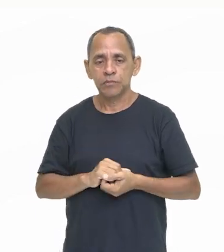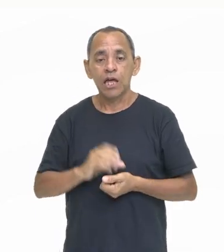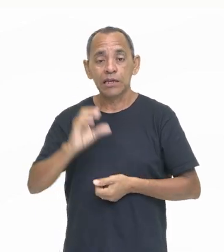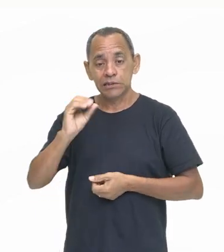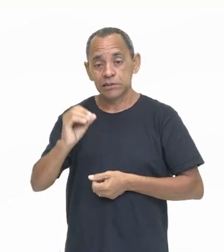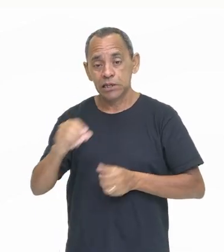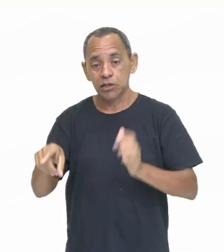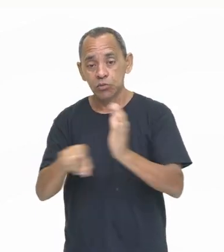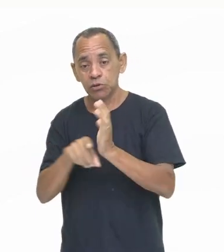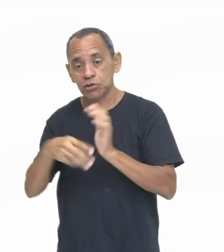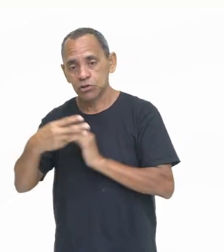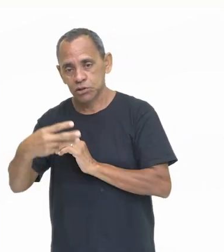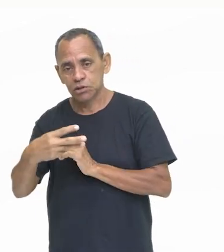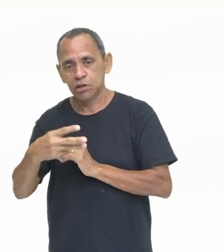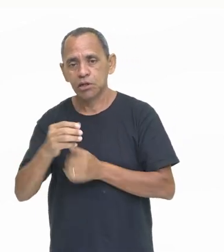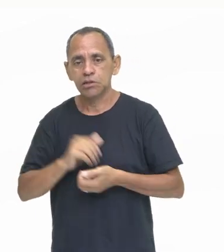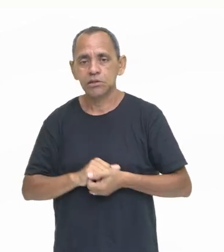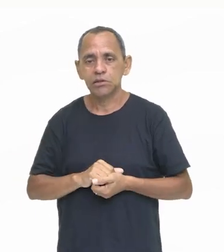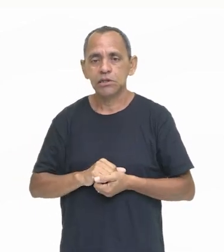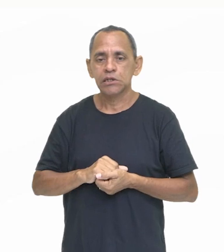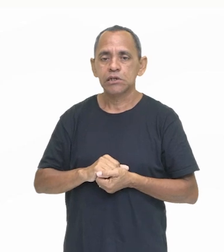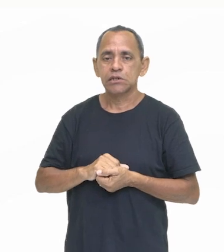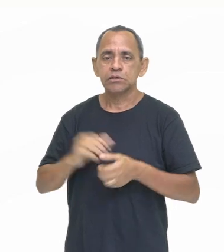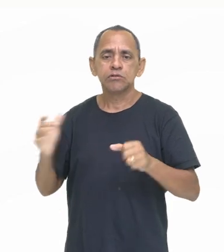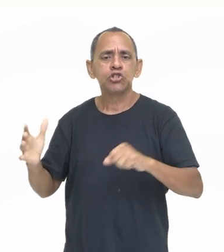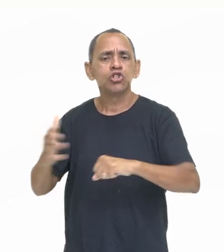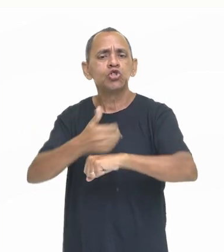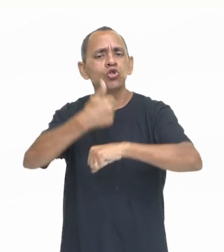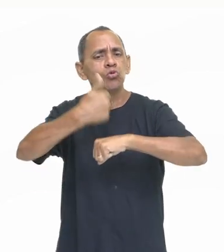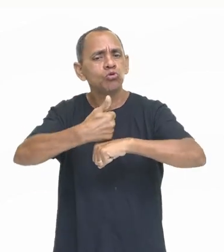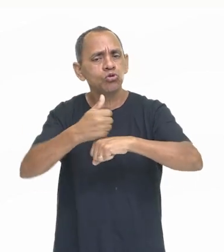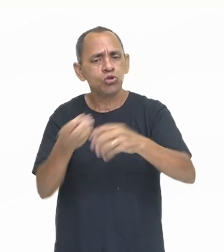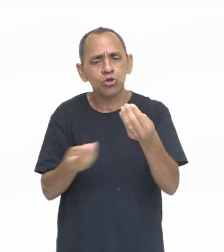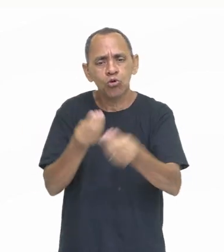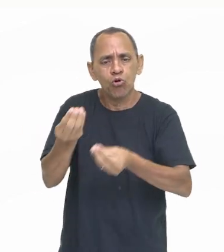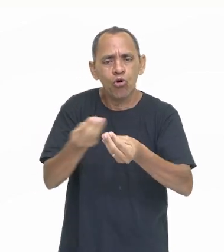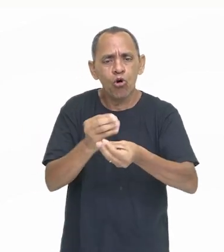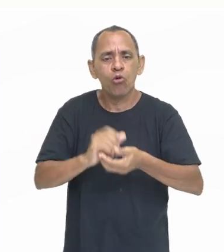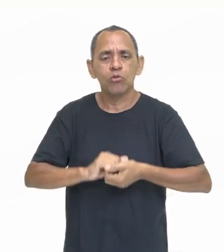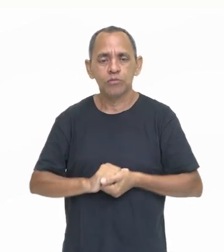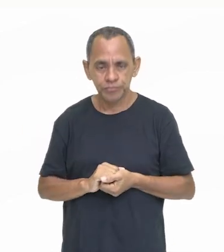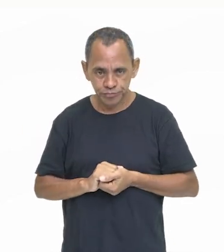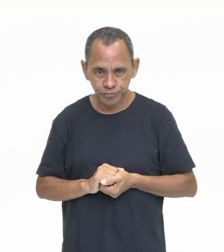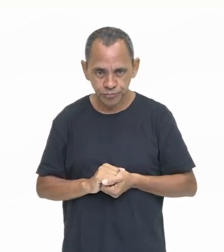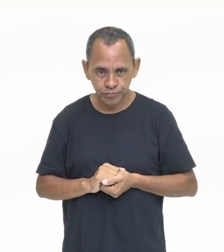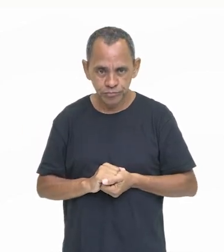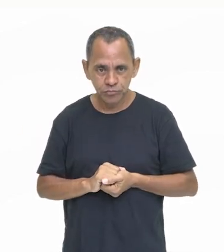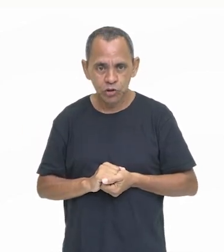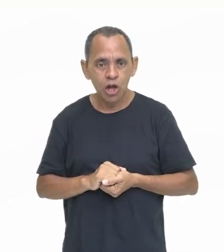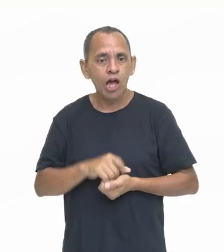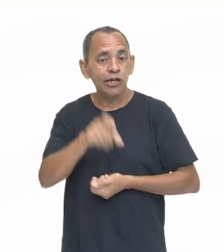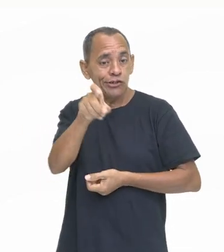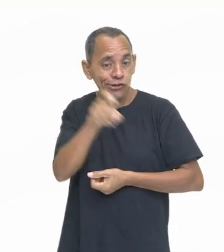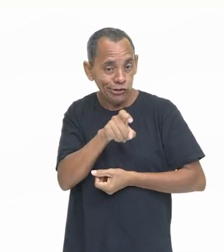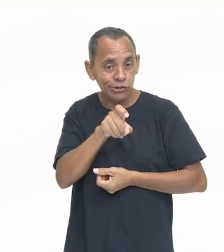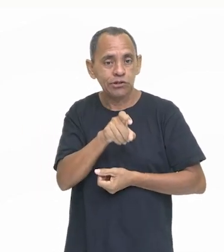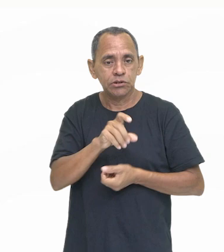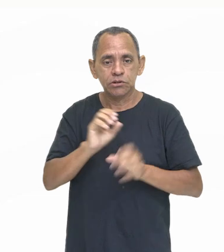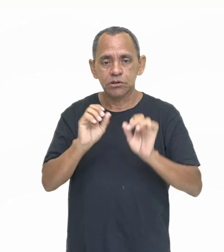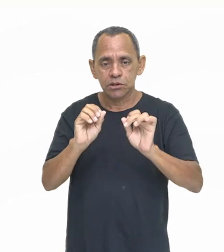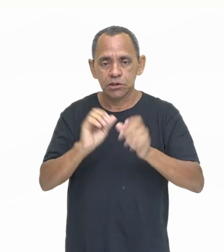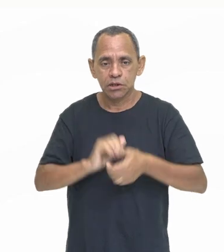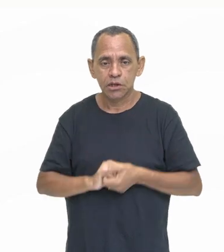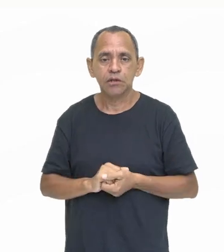multiplica por menos 1, a gente vai ter x menor ou igual a menos 3. Não é isso?